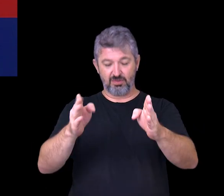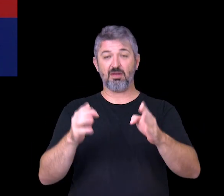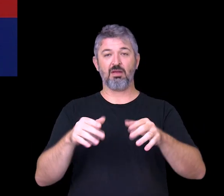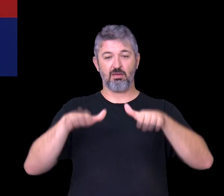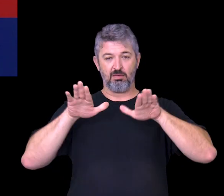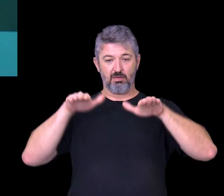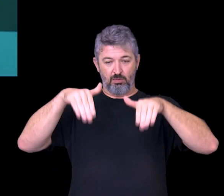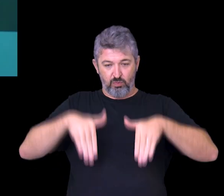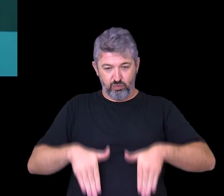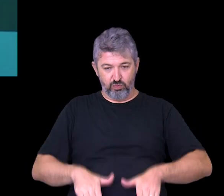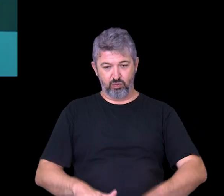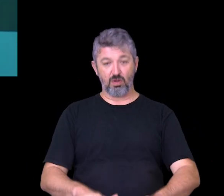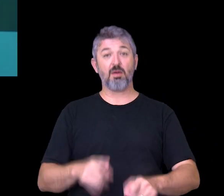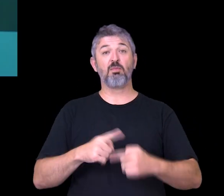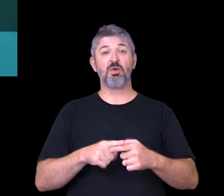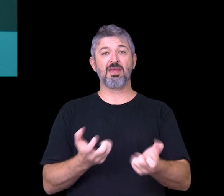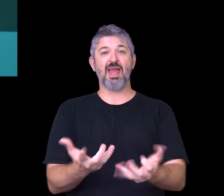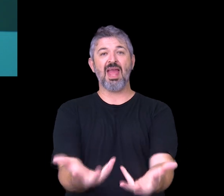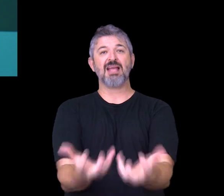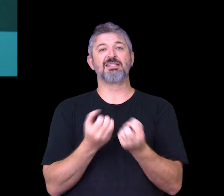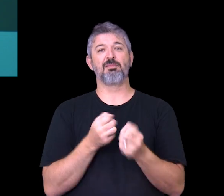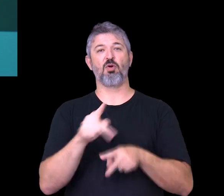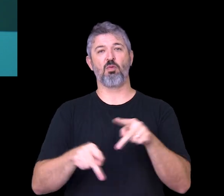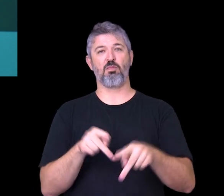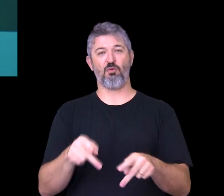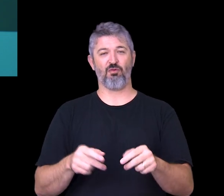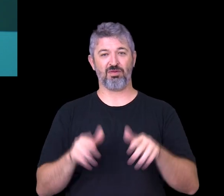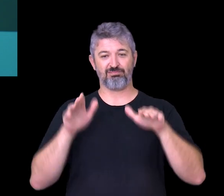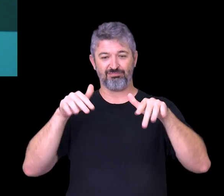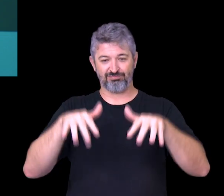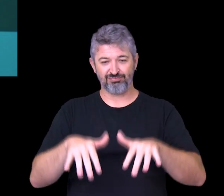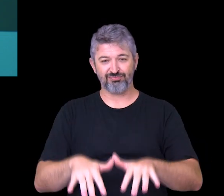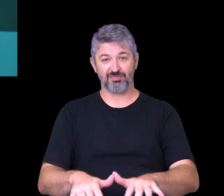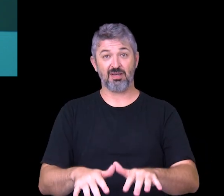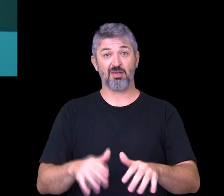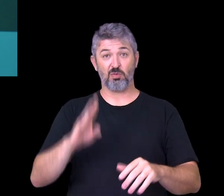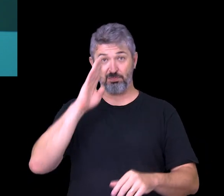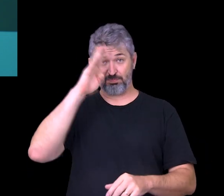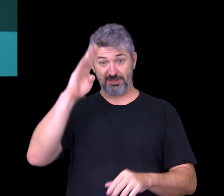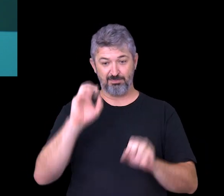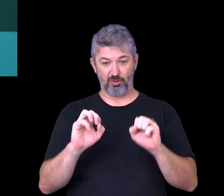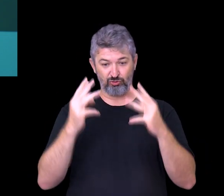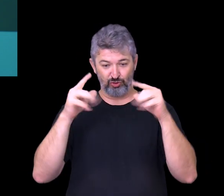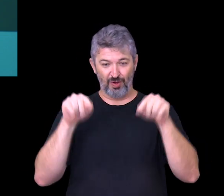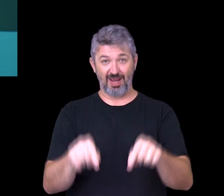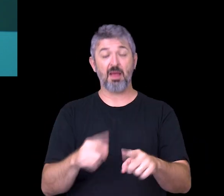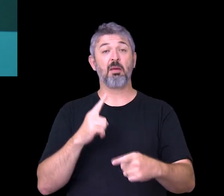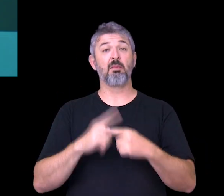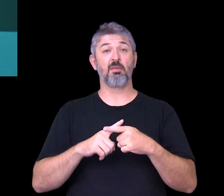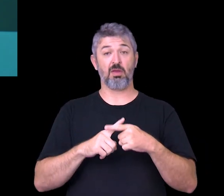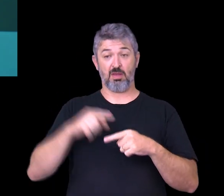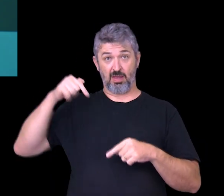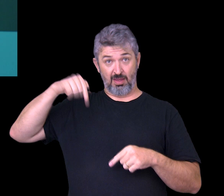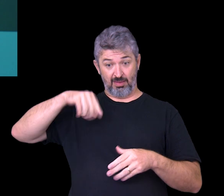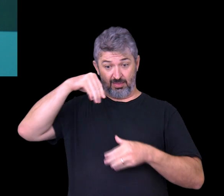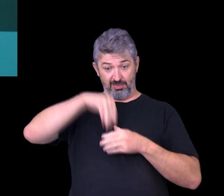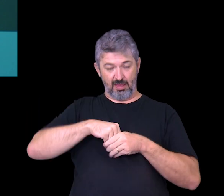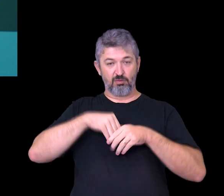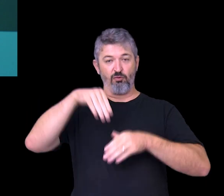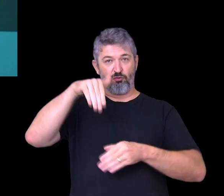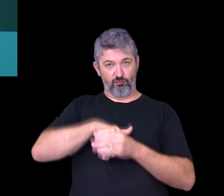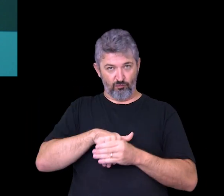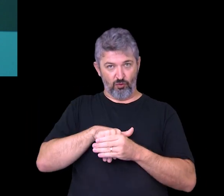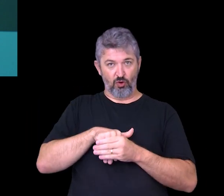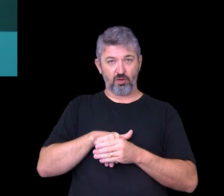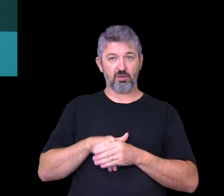população. Exatamente. Então, o grande espetáculo é ali. Depois, o que é votado aqui passa pelo crivo do Supremo